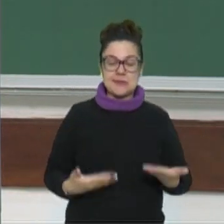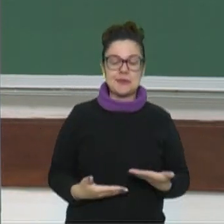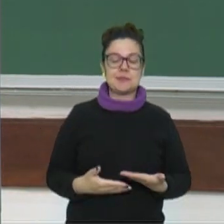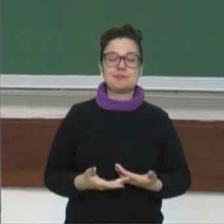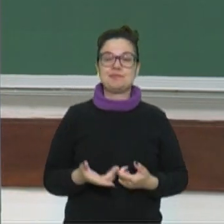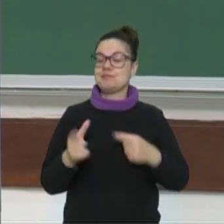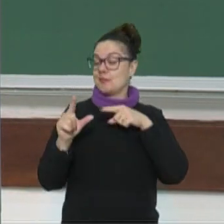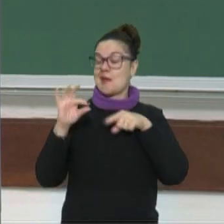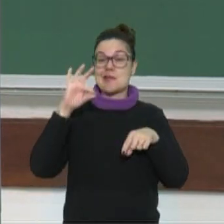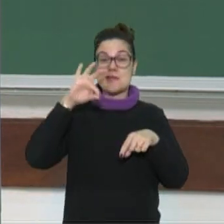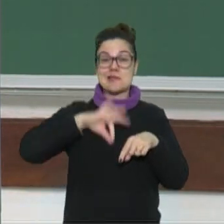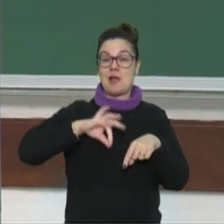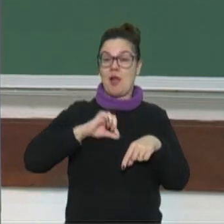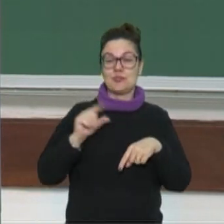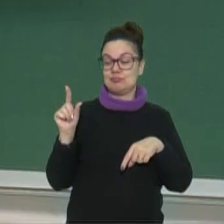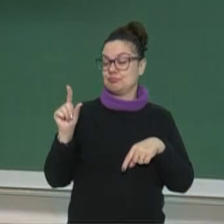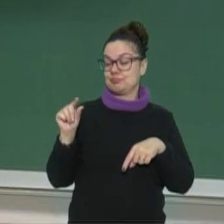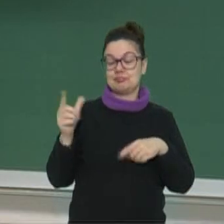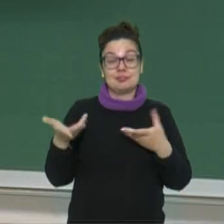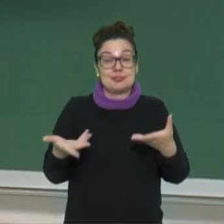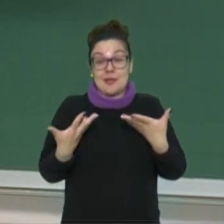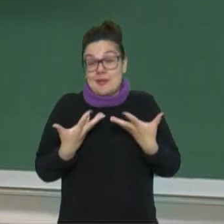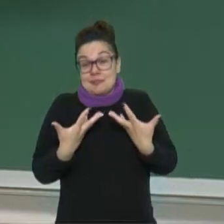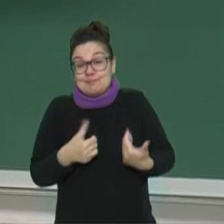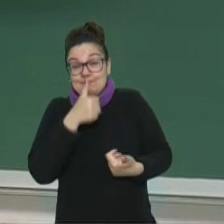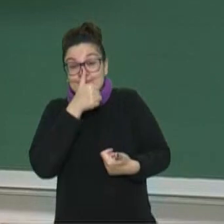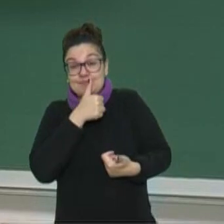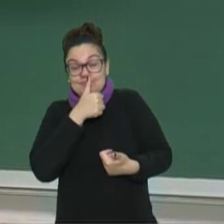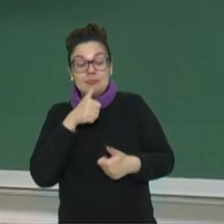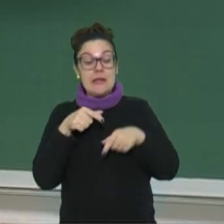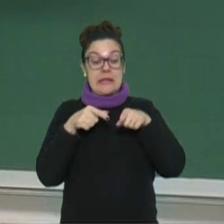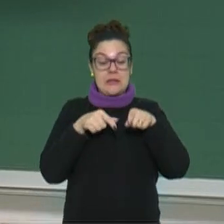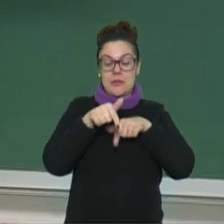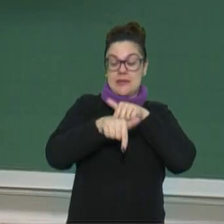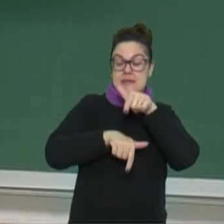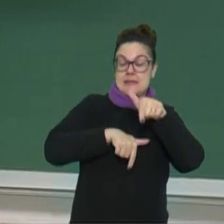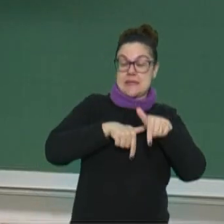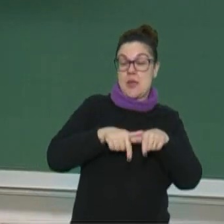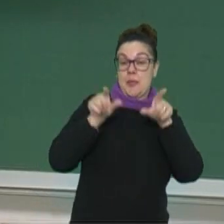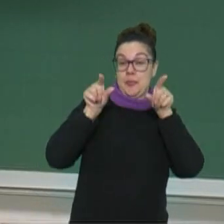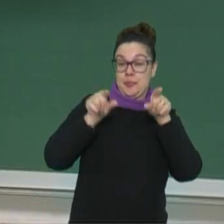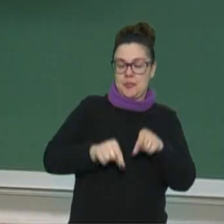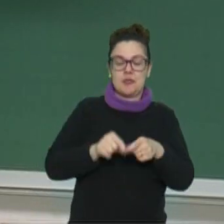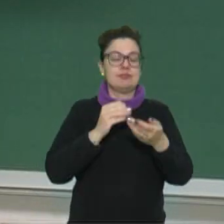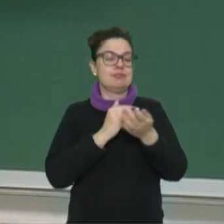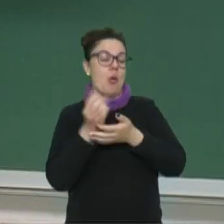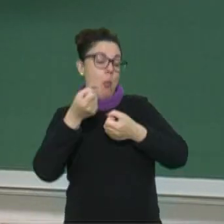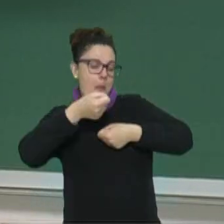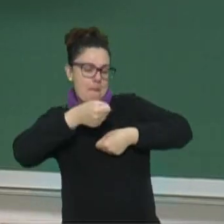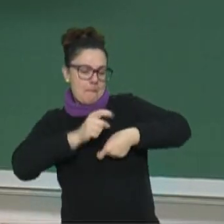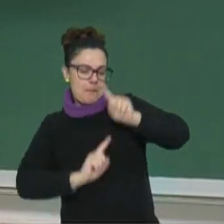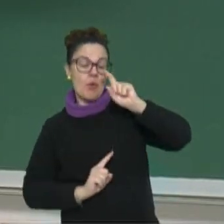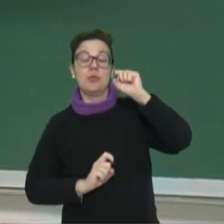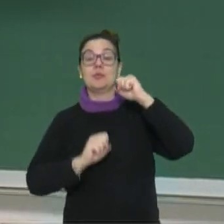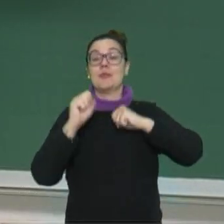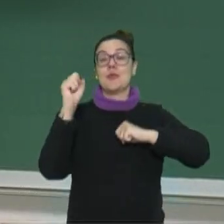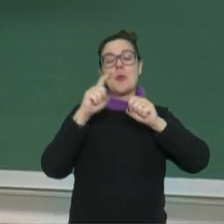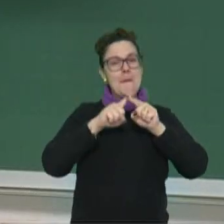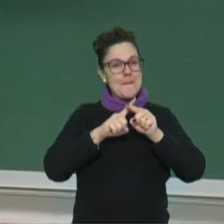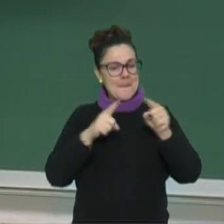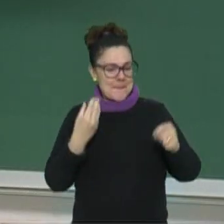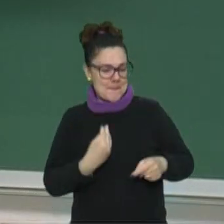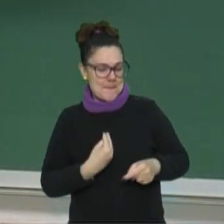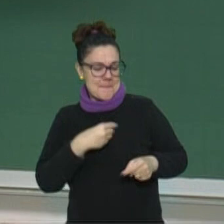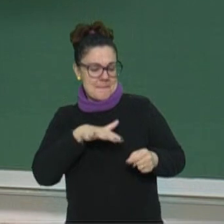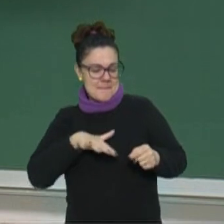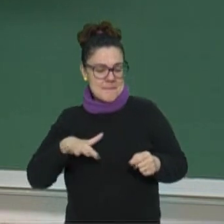muito barata. Essa mão de obra barata, ela vai acabar permitindo o processo de industrialização. Só que as condições